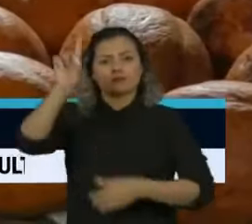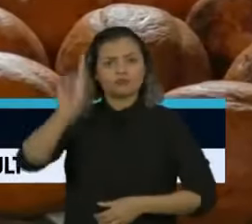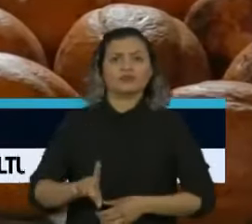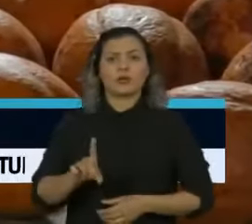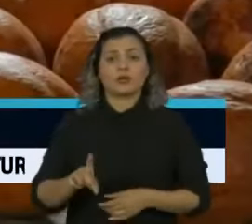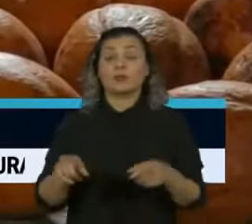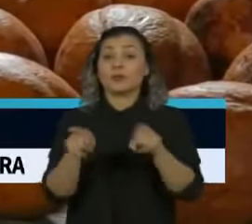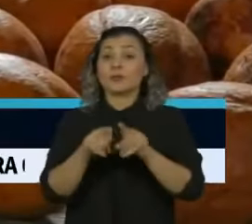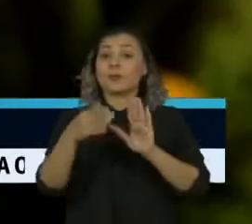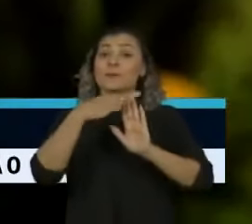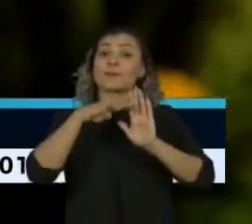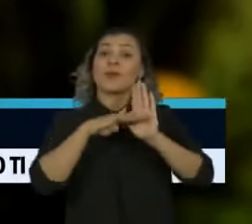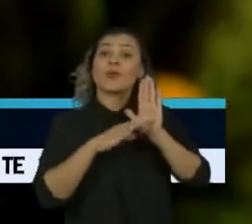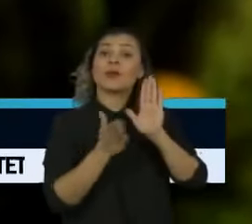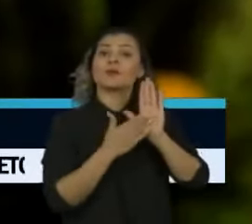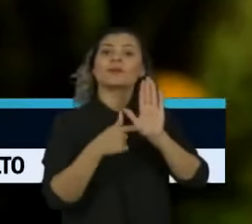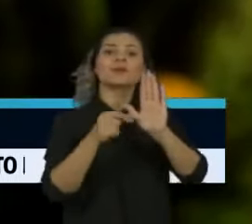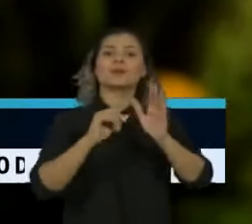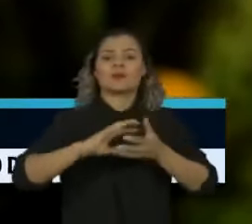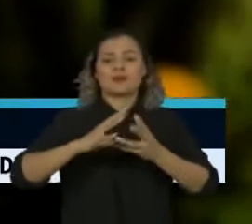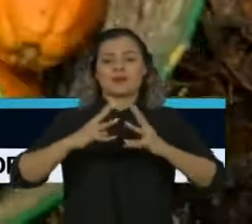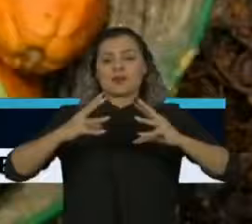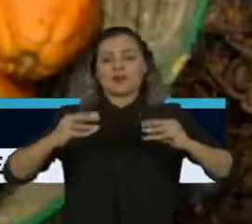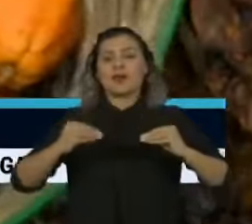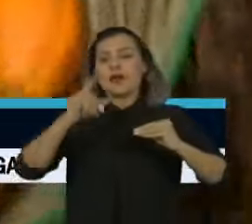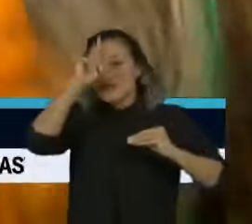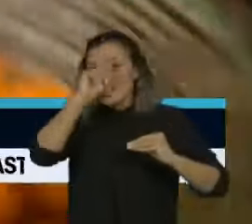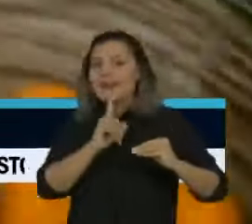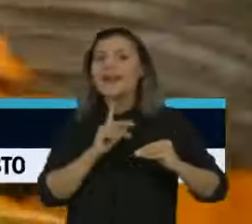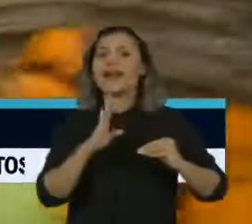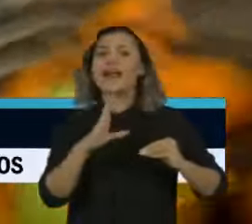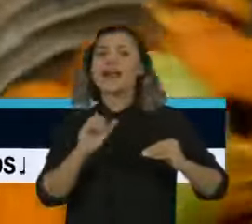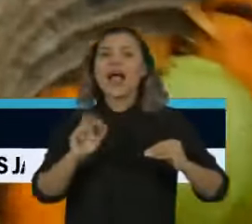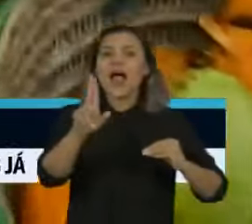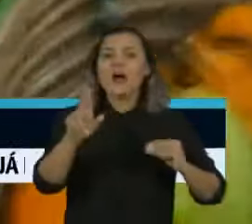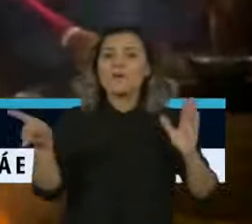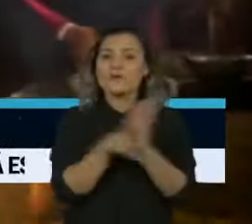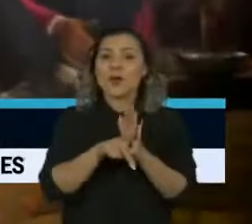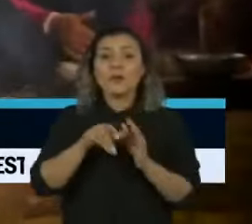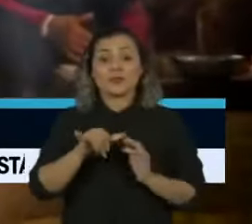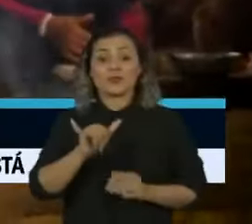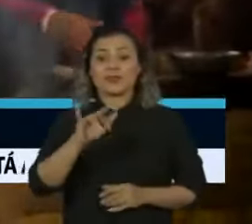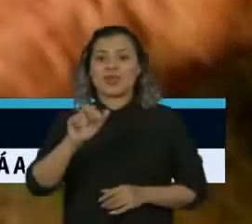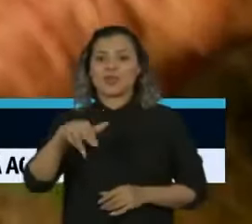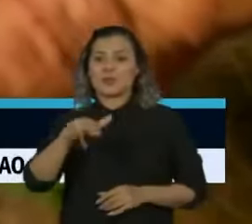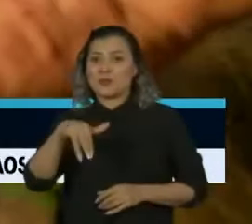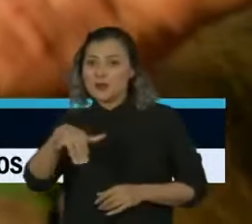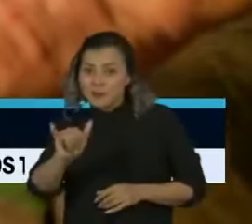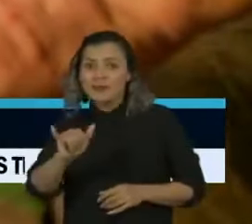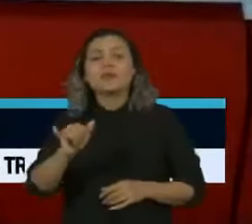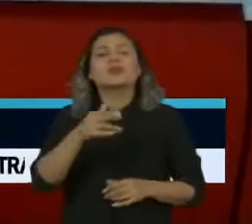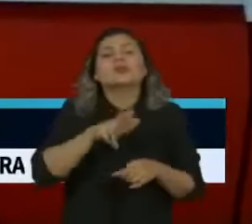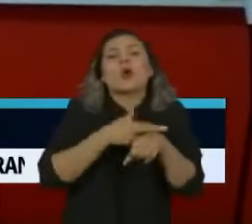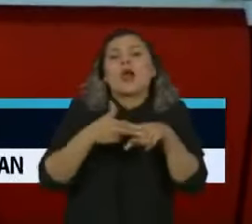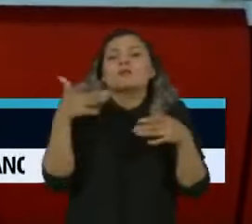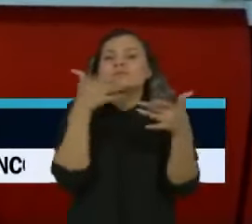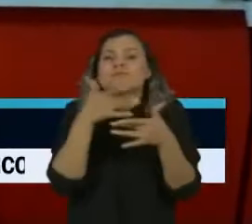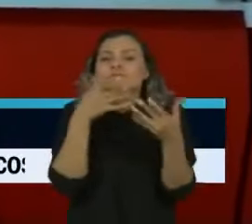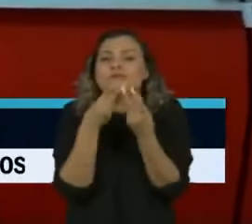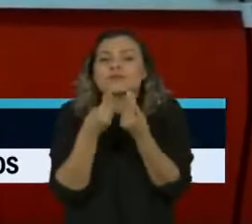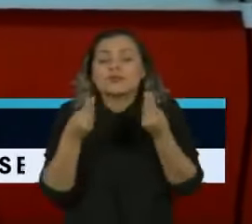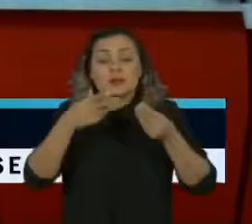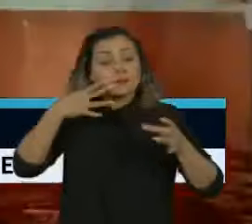E o programa traz ainda o cacau nativo do território Yanomami, que dá origem ao saboroso chocolate. Isso não é